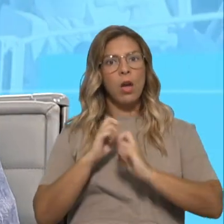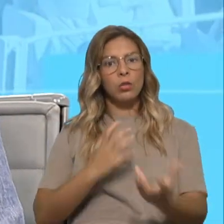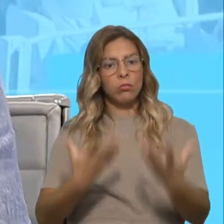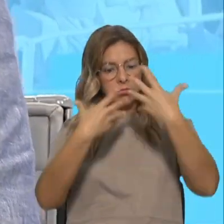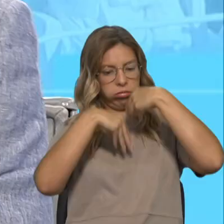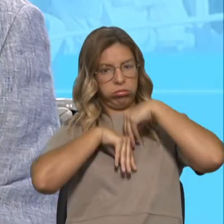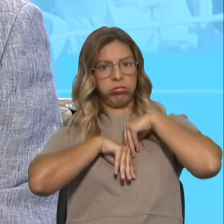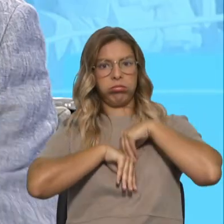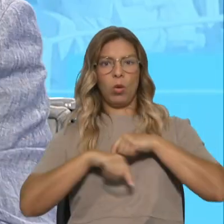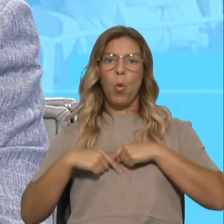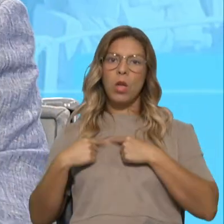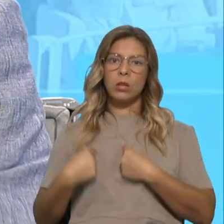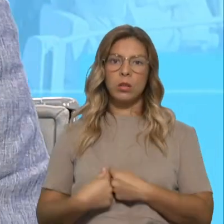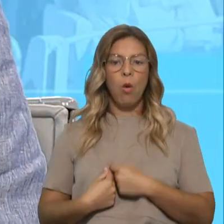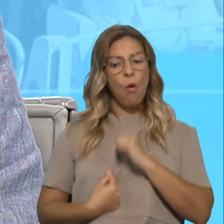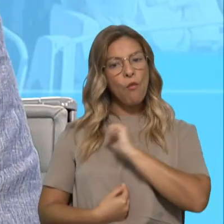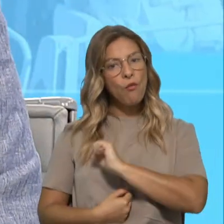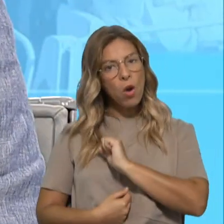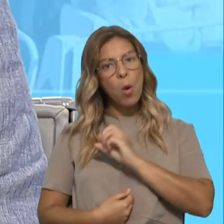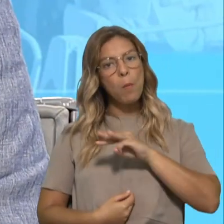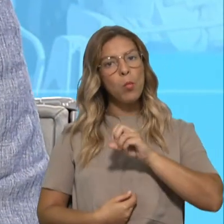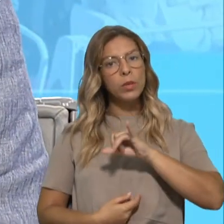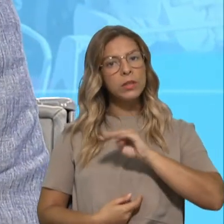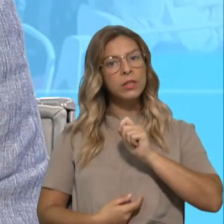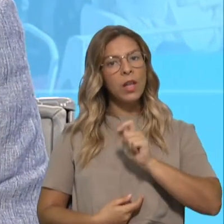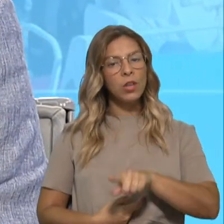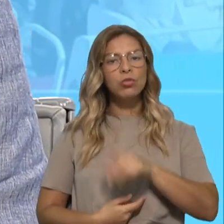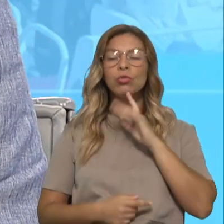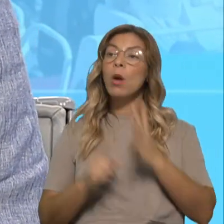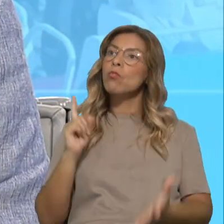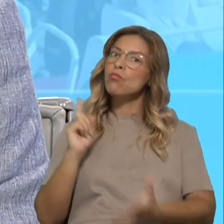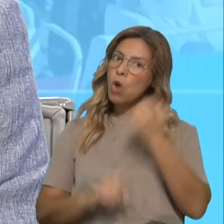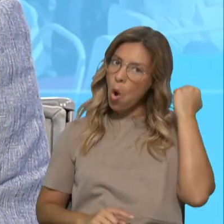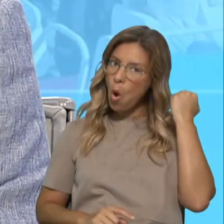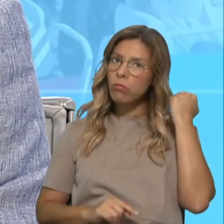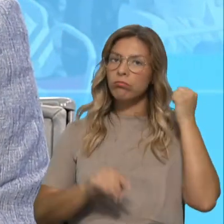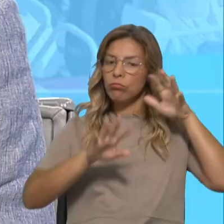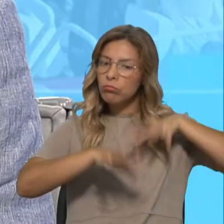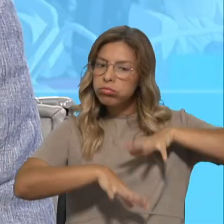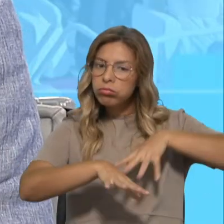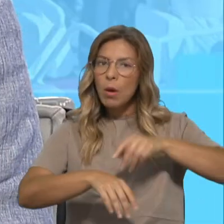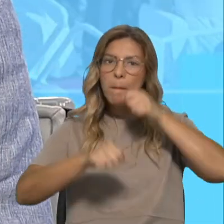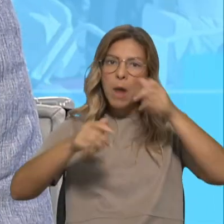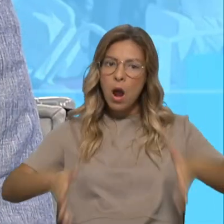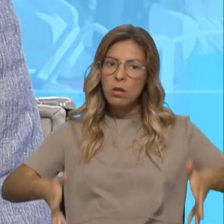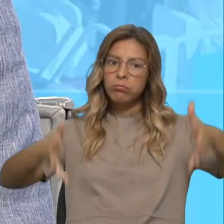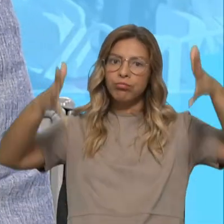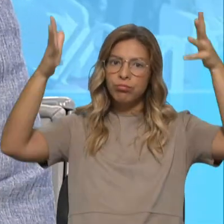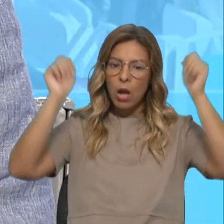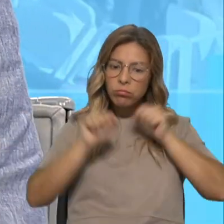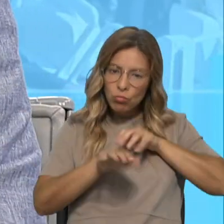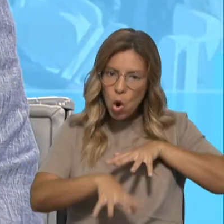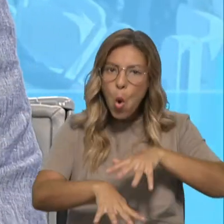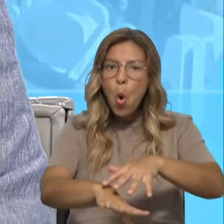no coração de Moisés para concluir a sua missão e levar o seu povo até a Terra Prometida. E,